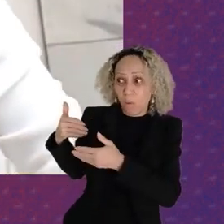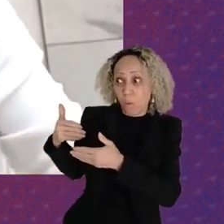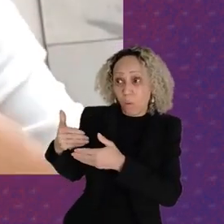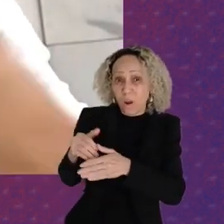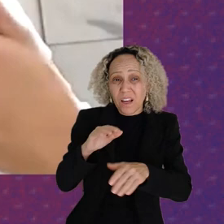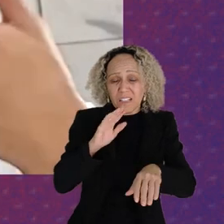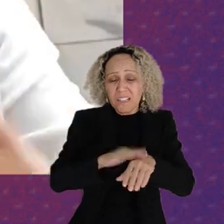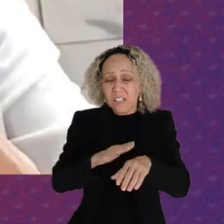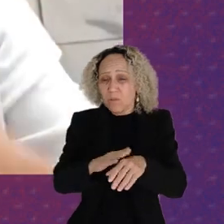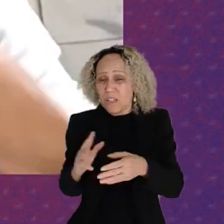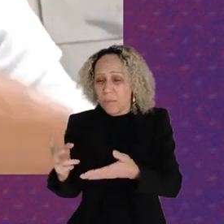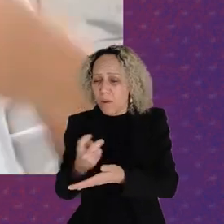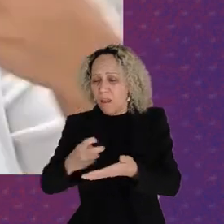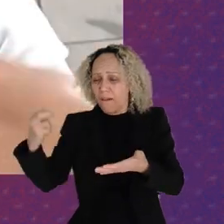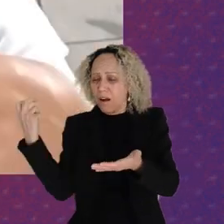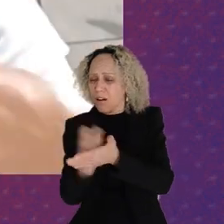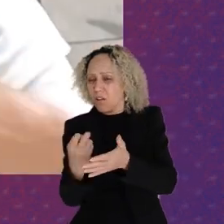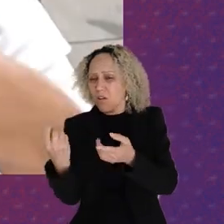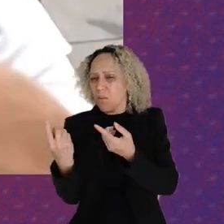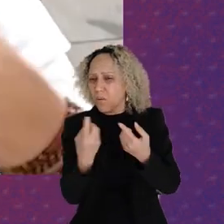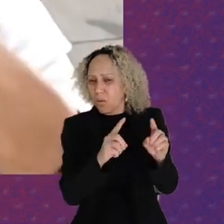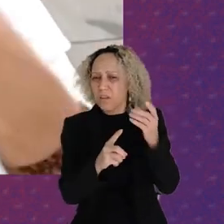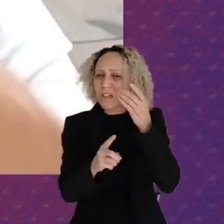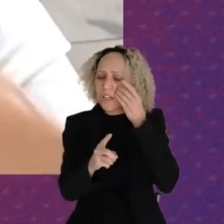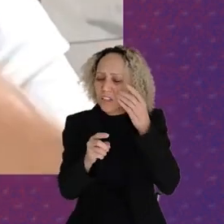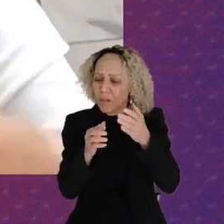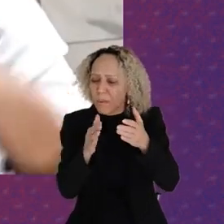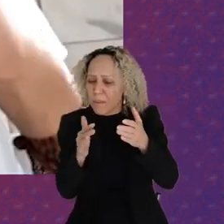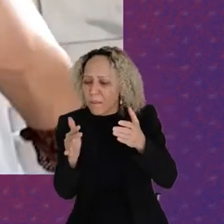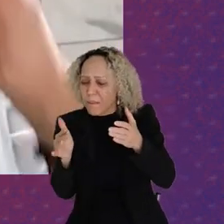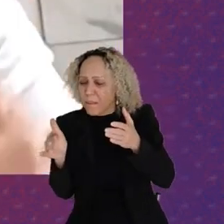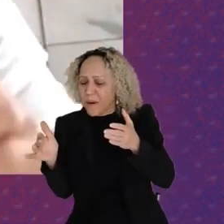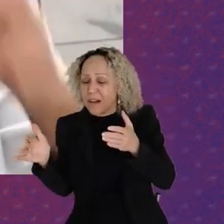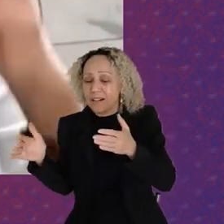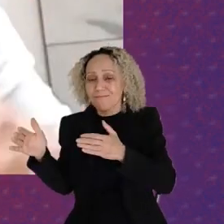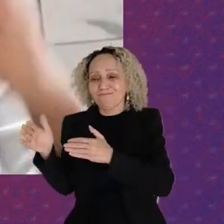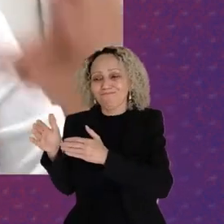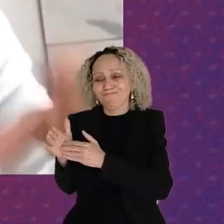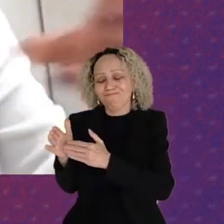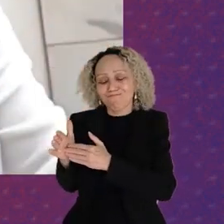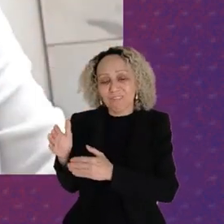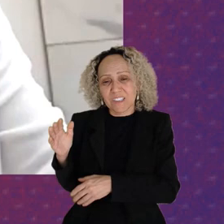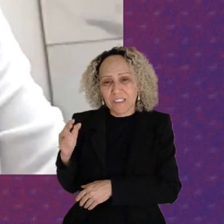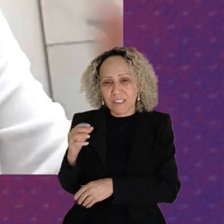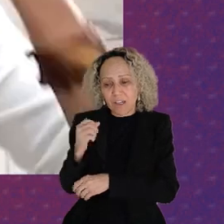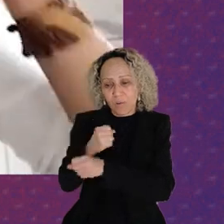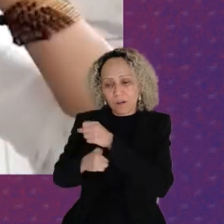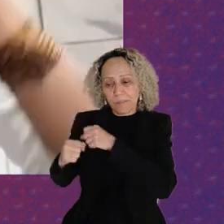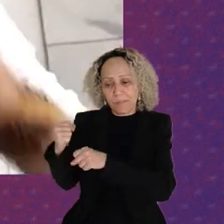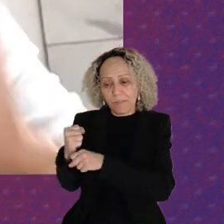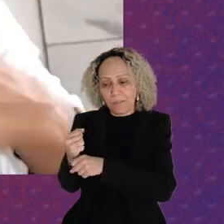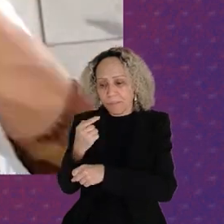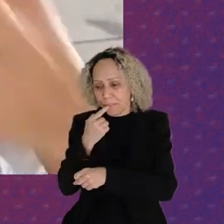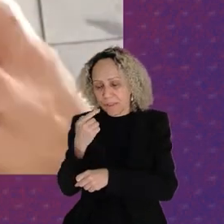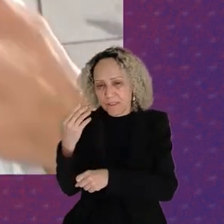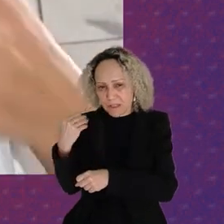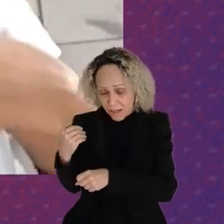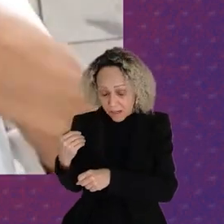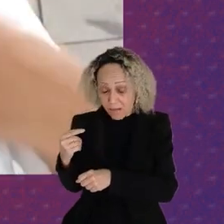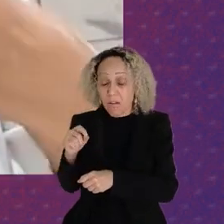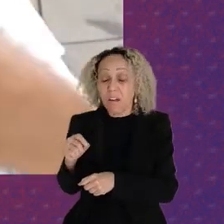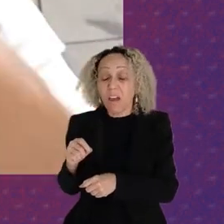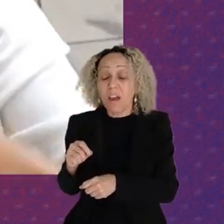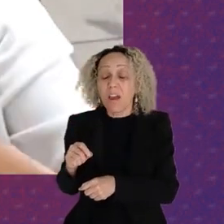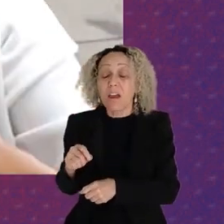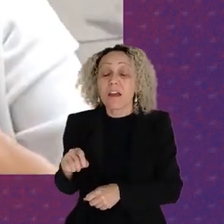Dilma, de incentivo misógino. E o que é essa misoginia? Desse ódio contra as mulheres. E de um incentivo que